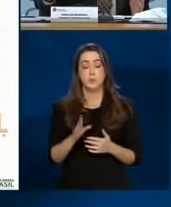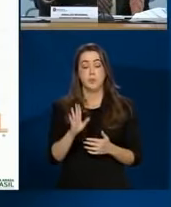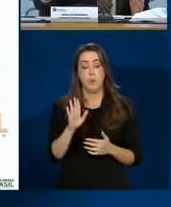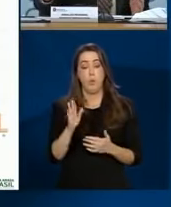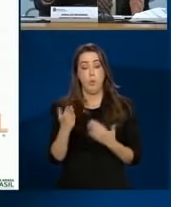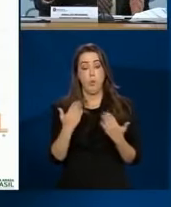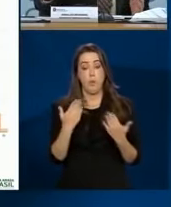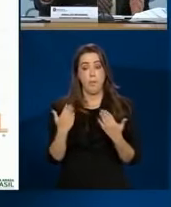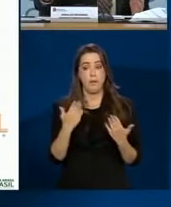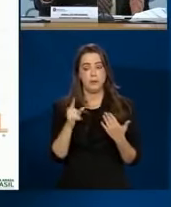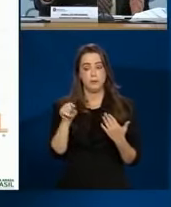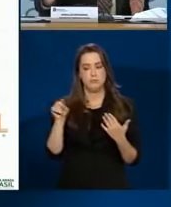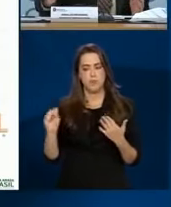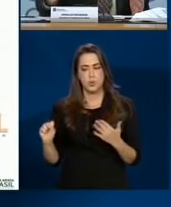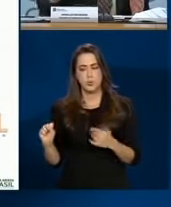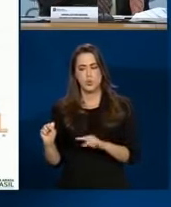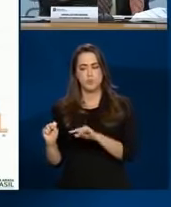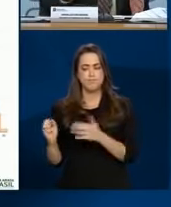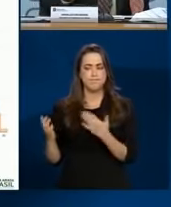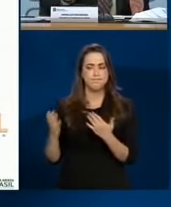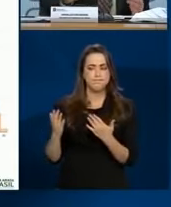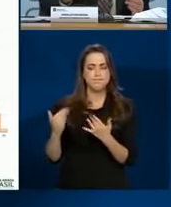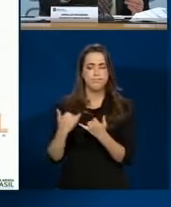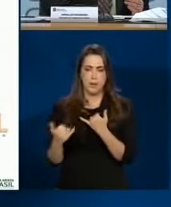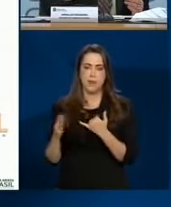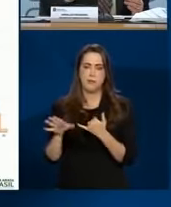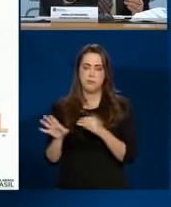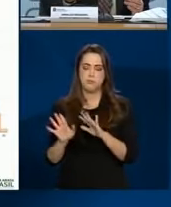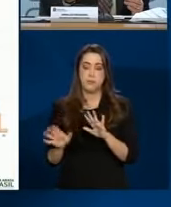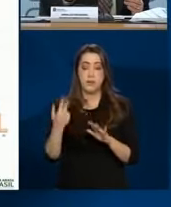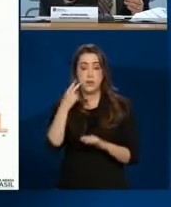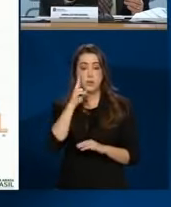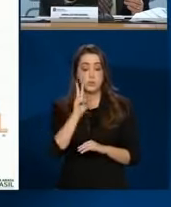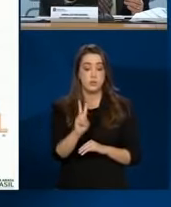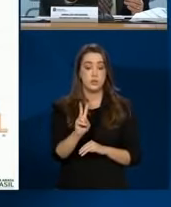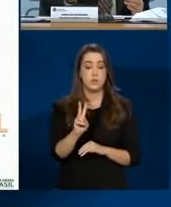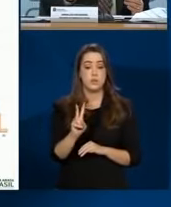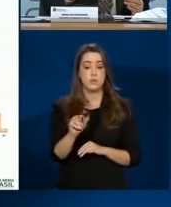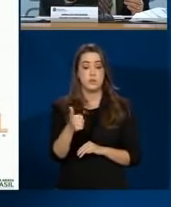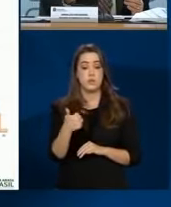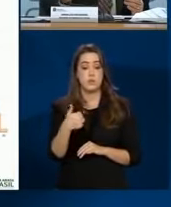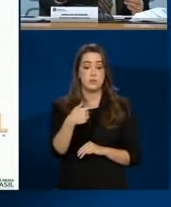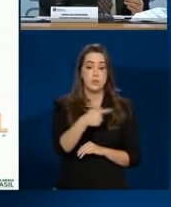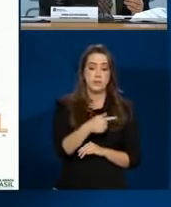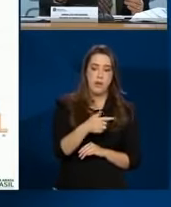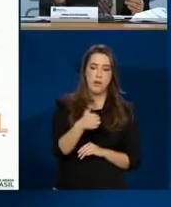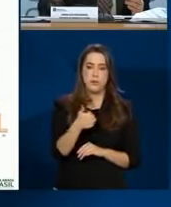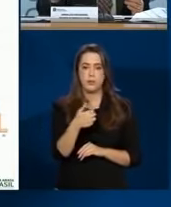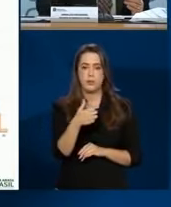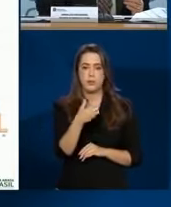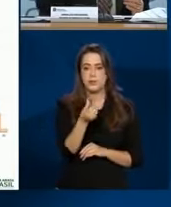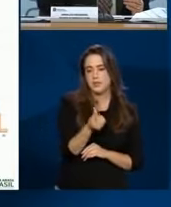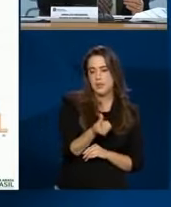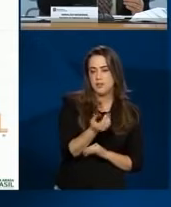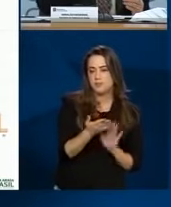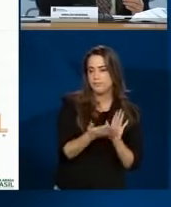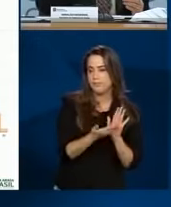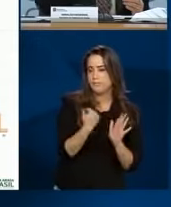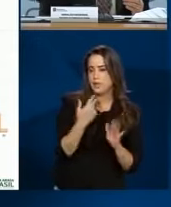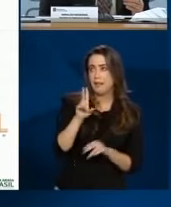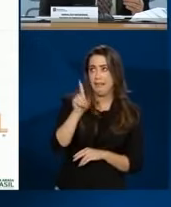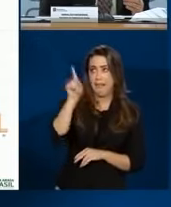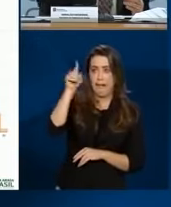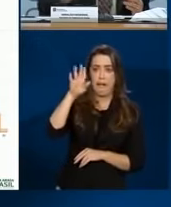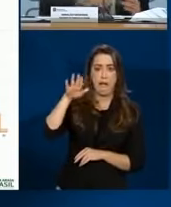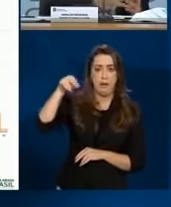centro-oeste, correspondendo a essas semanas. E quando a gente olha para a 17ª, 16ª, 15ª semanas, que no norte e